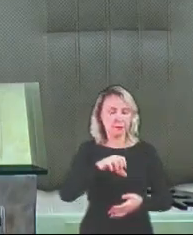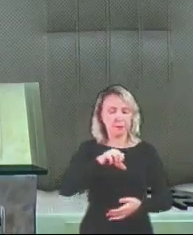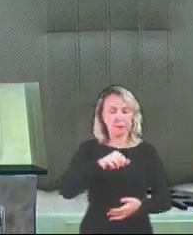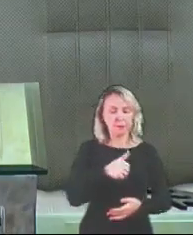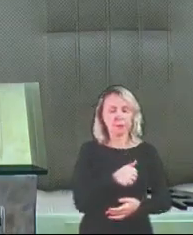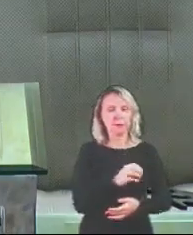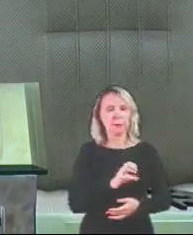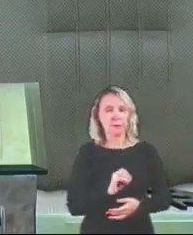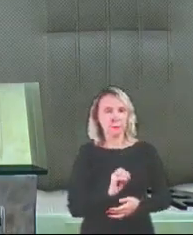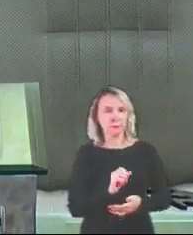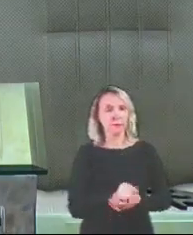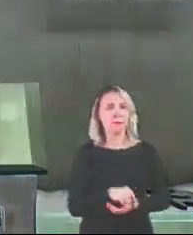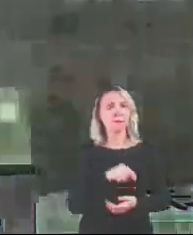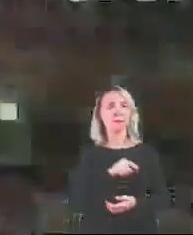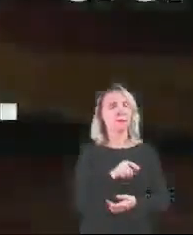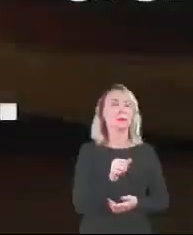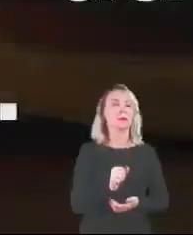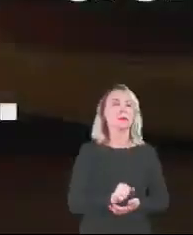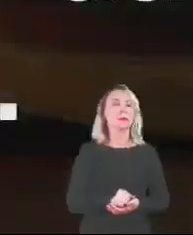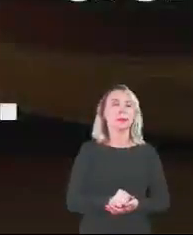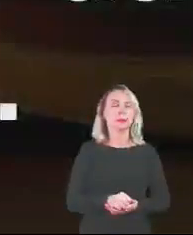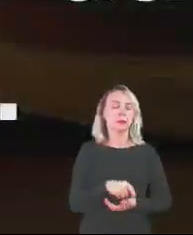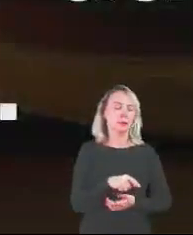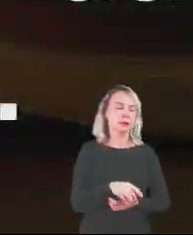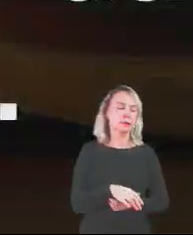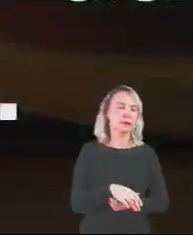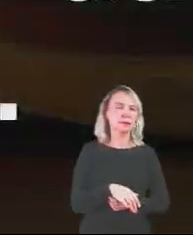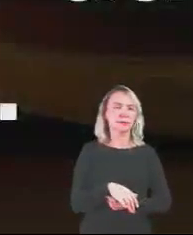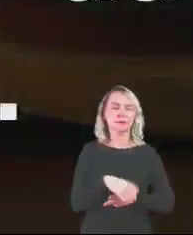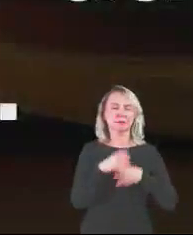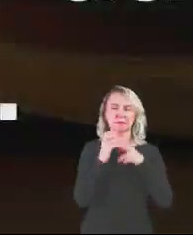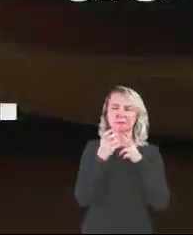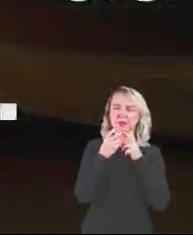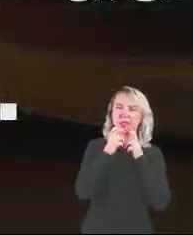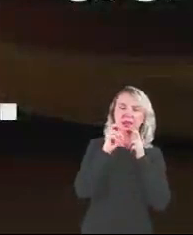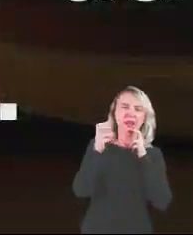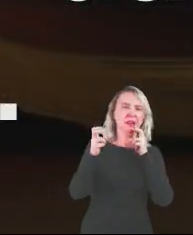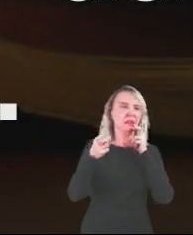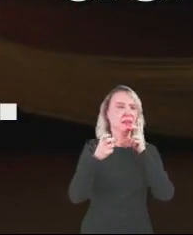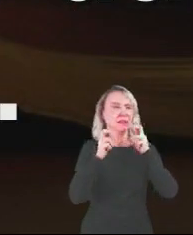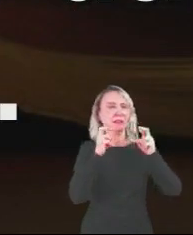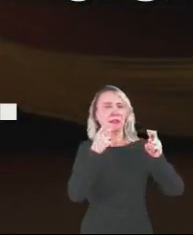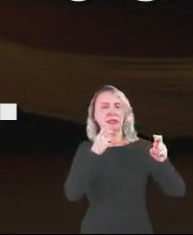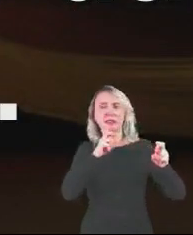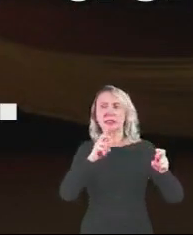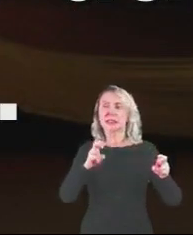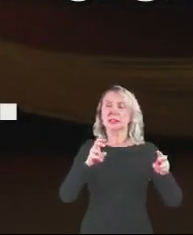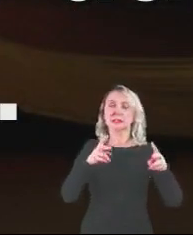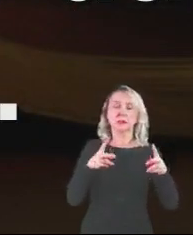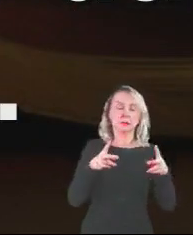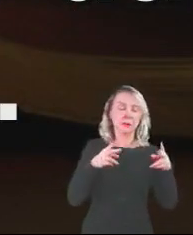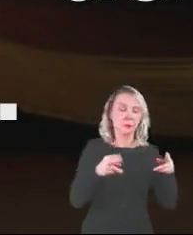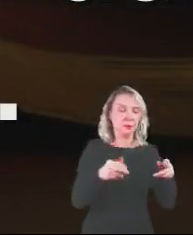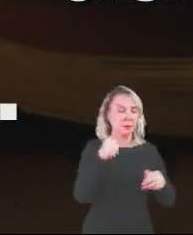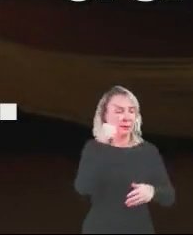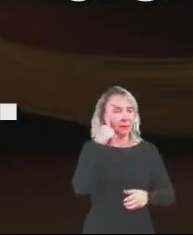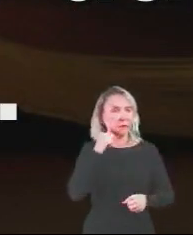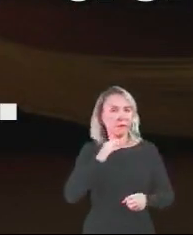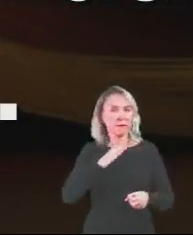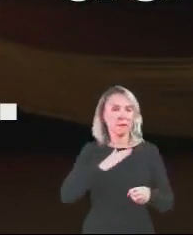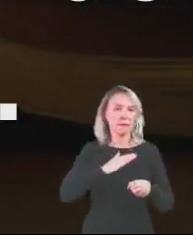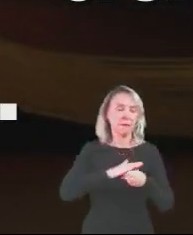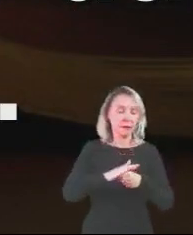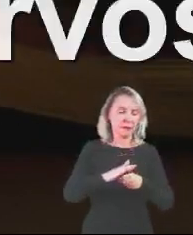Lamenta como a virgem que está cingida de saco pelo marido da sua